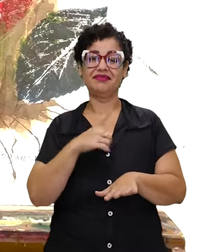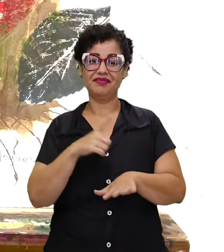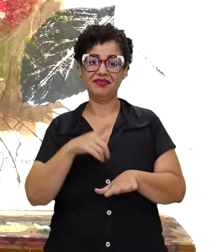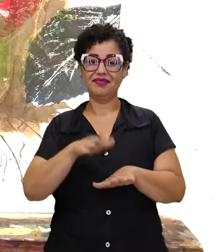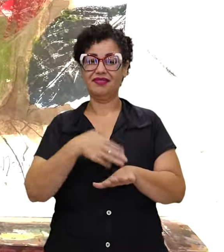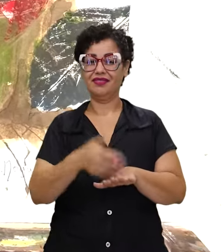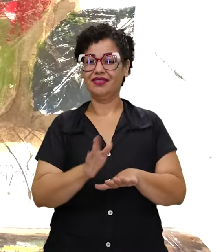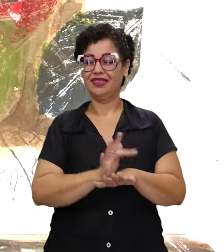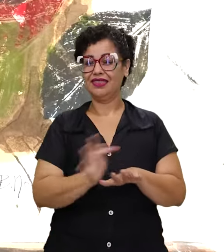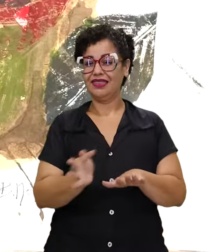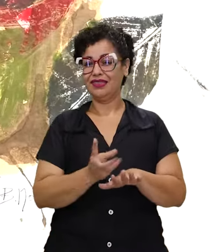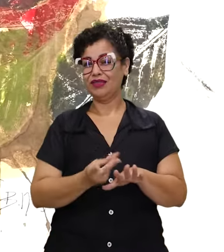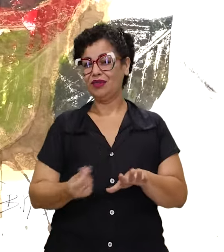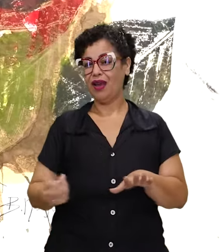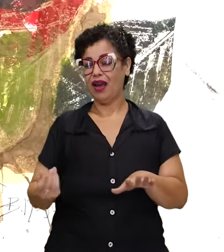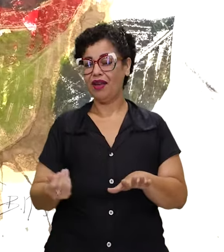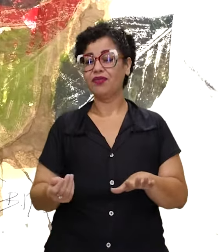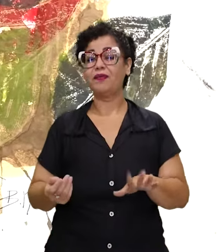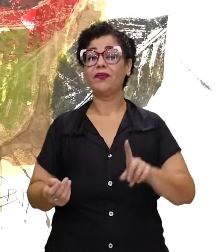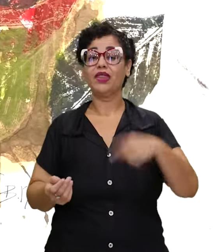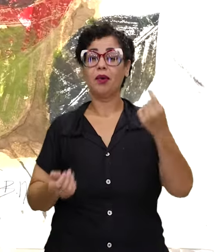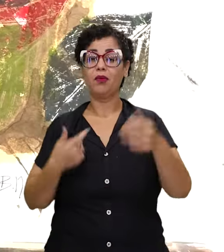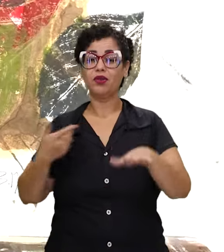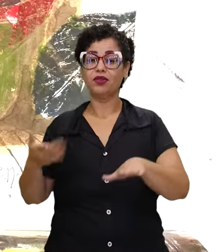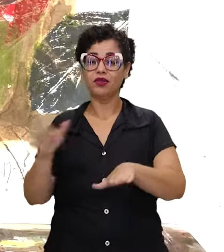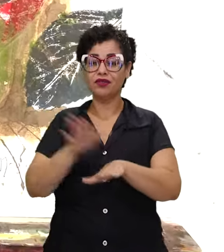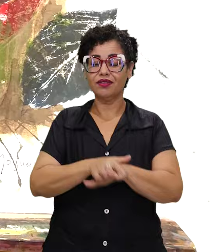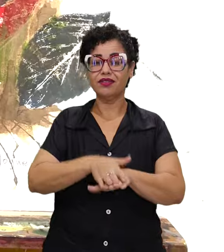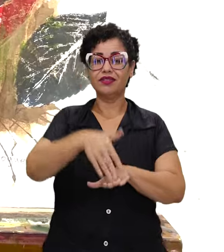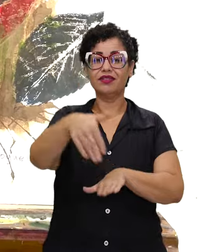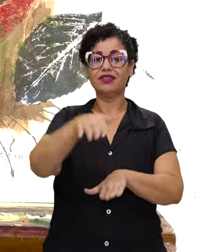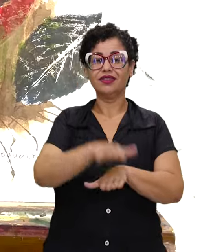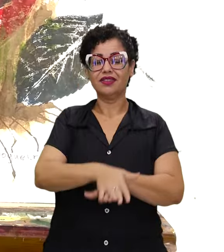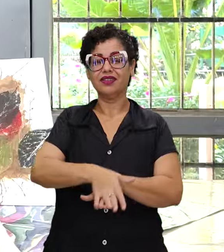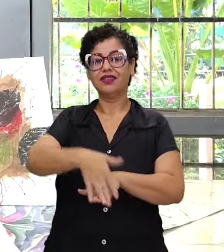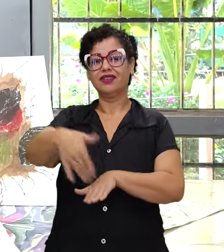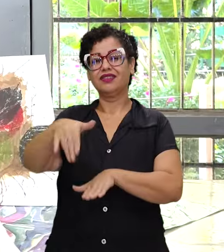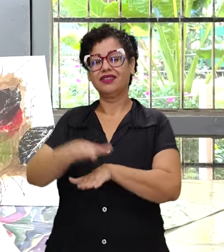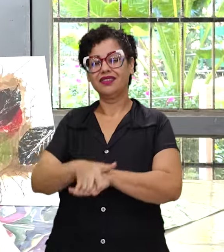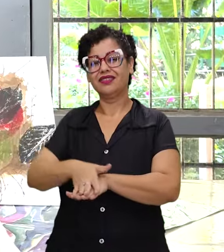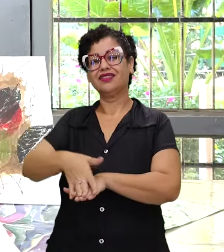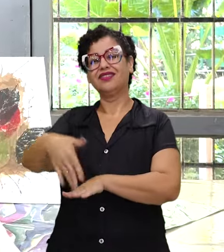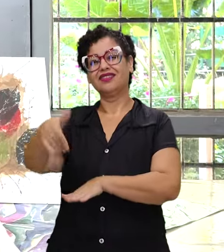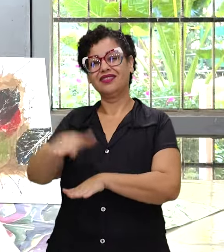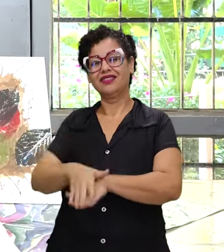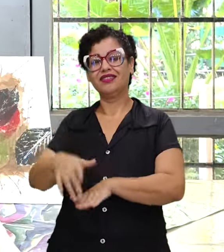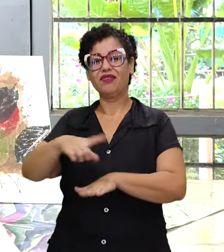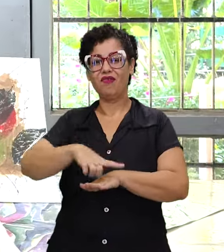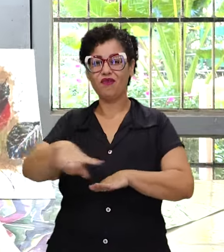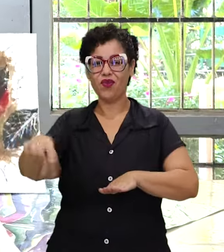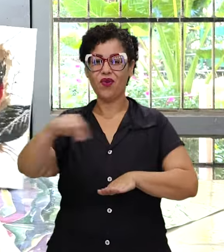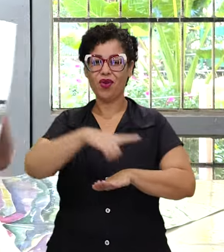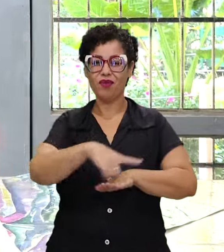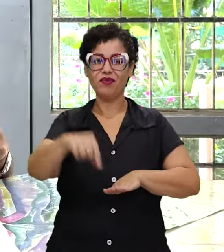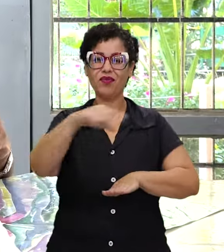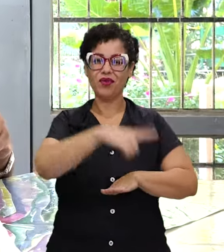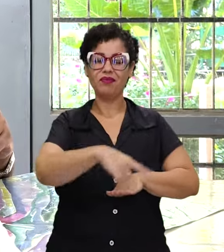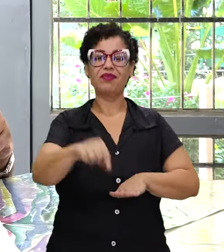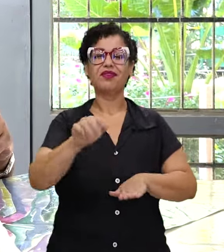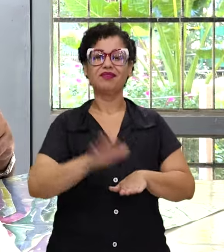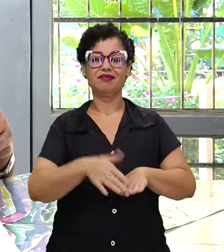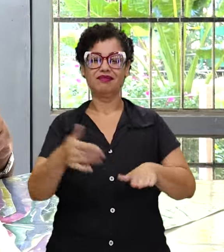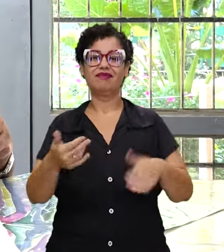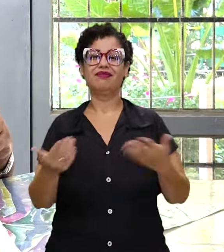pinceladas. E depois eu imprimi com essas folhas, criando essa composição. É